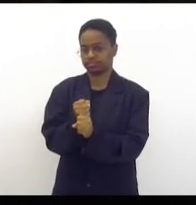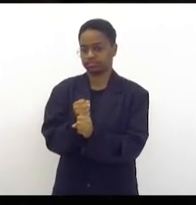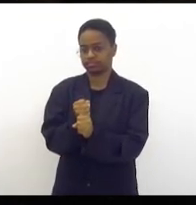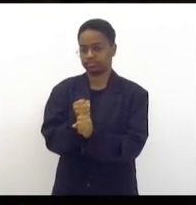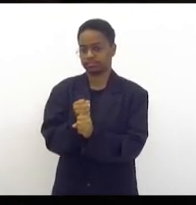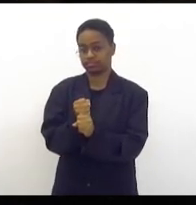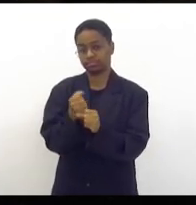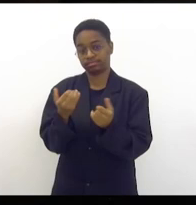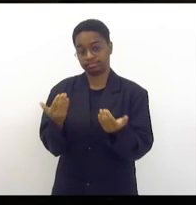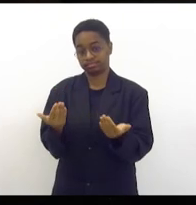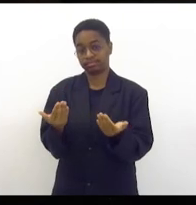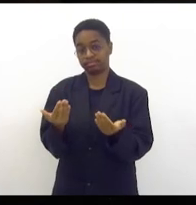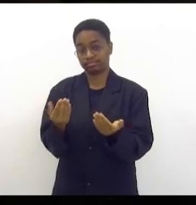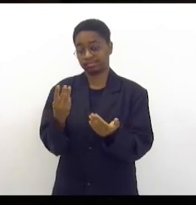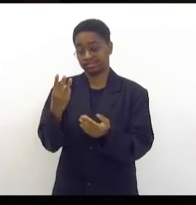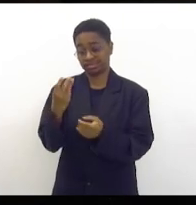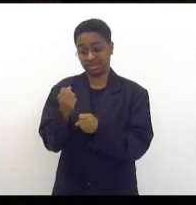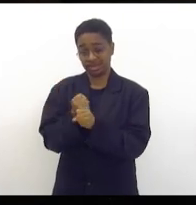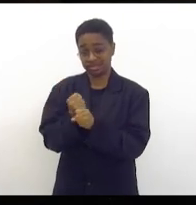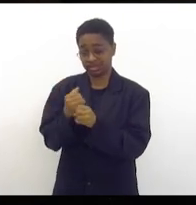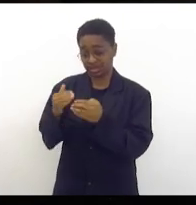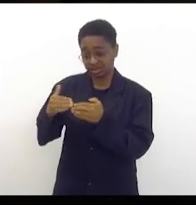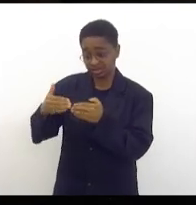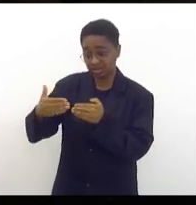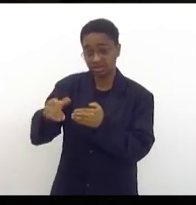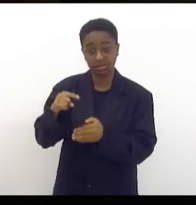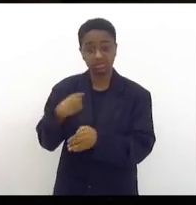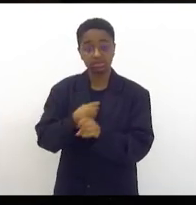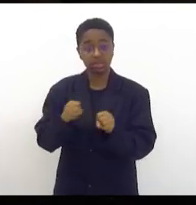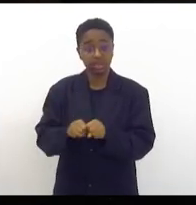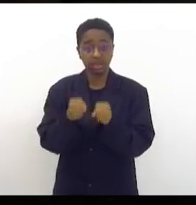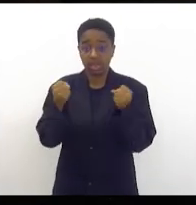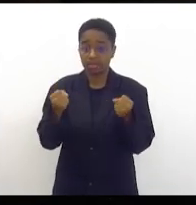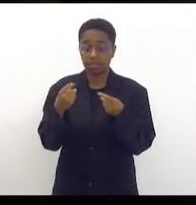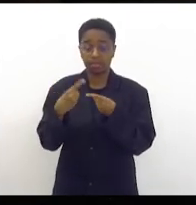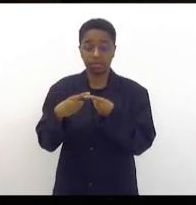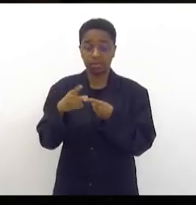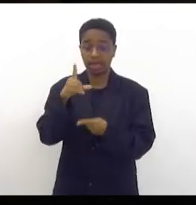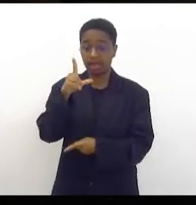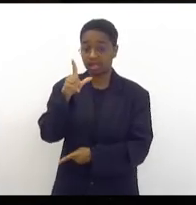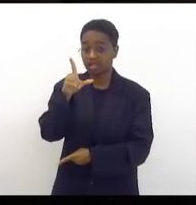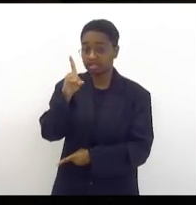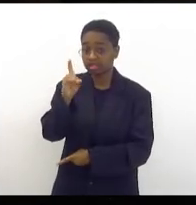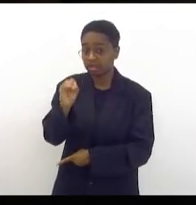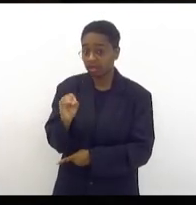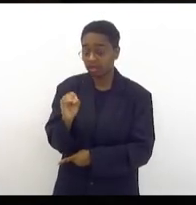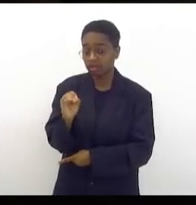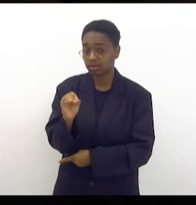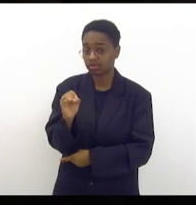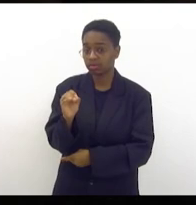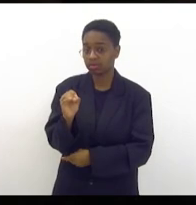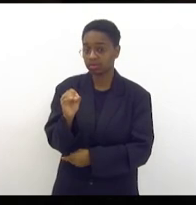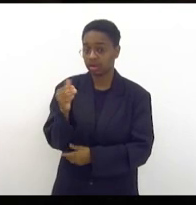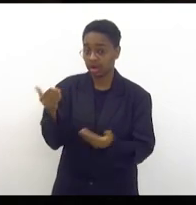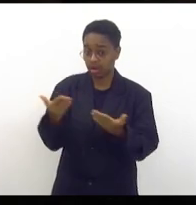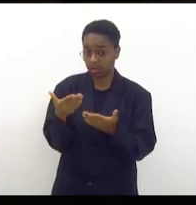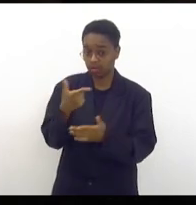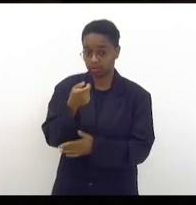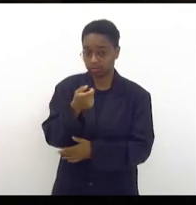E nos próximos 3 a gente quebra. Porque a LDO, senhor presidente, deste